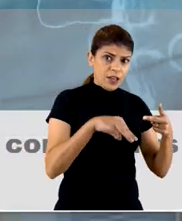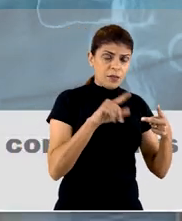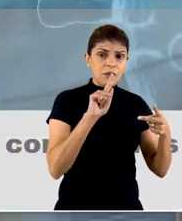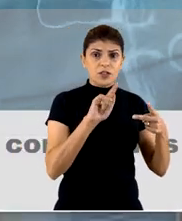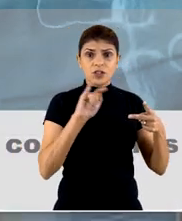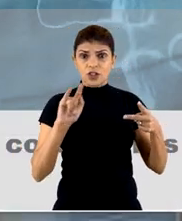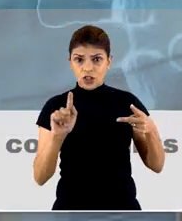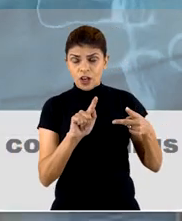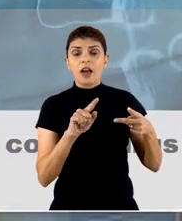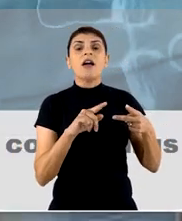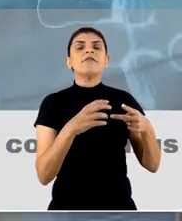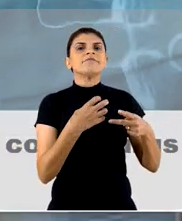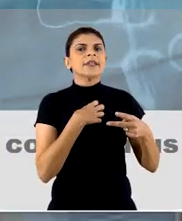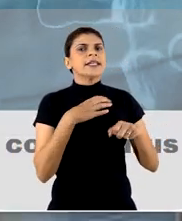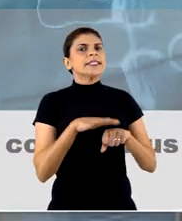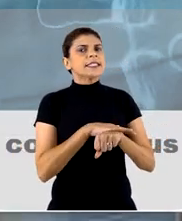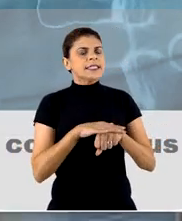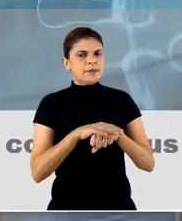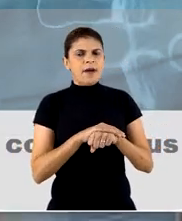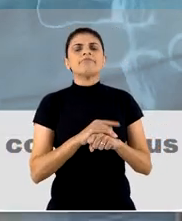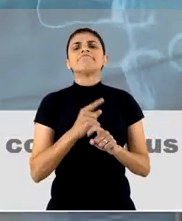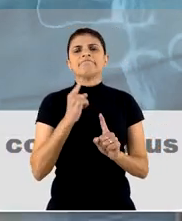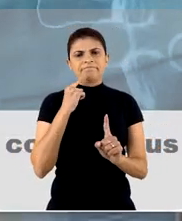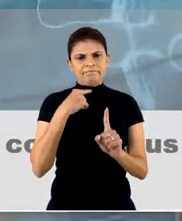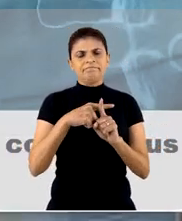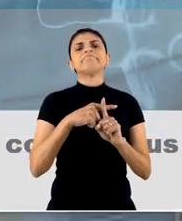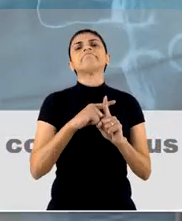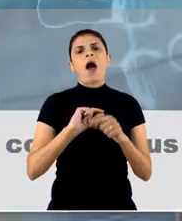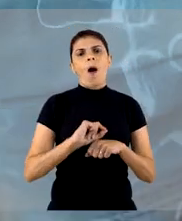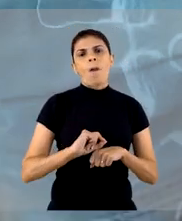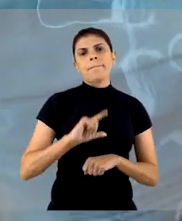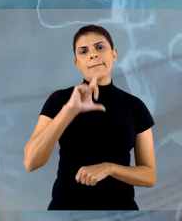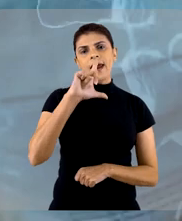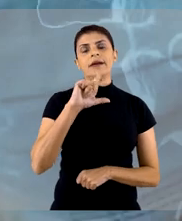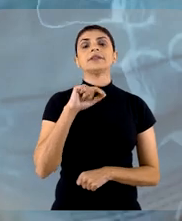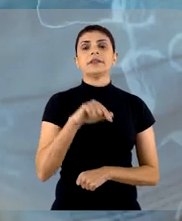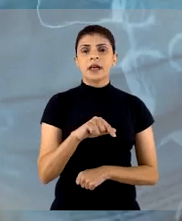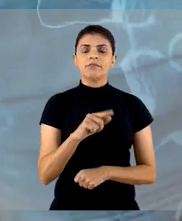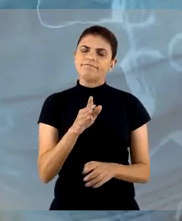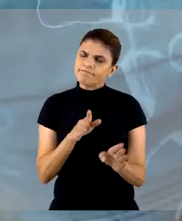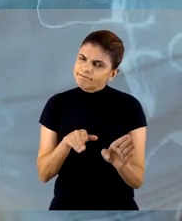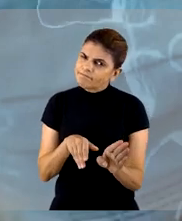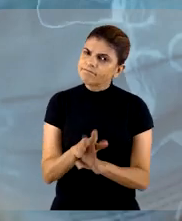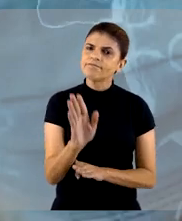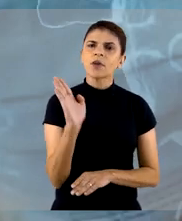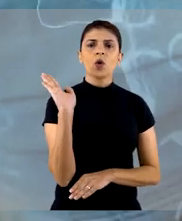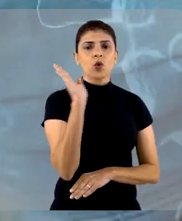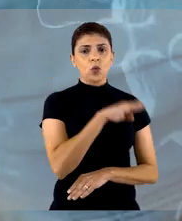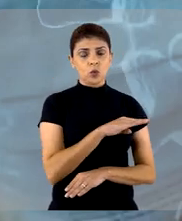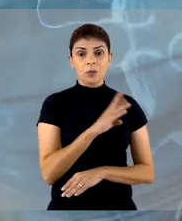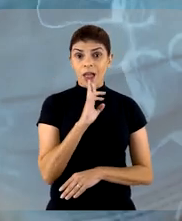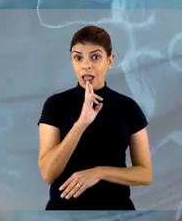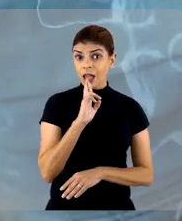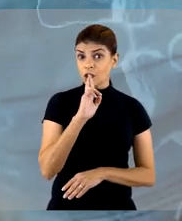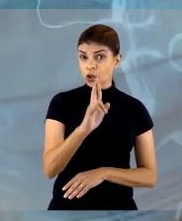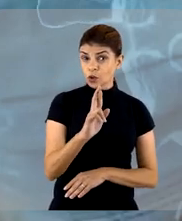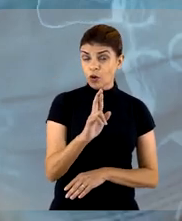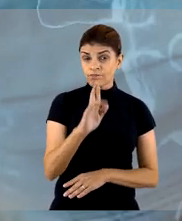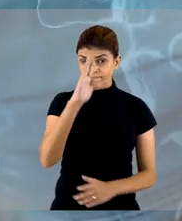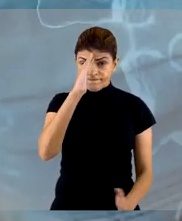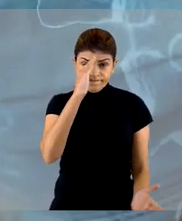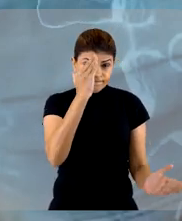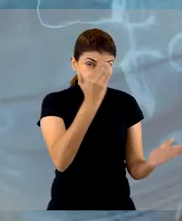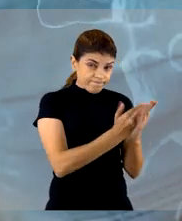forma combinada, a sensibilidade desse diagnóstico aumenta bastante. Então ele aconselha que para um resultado